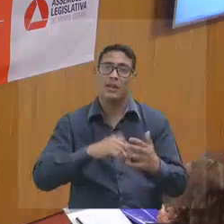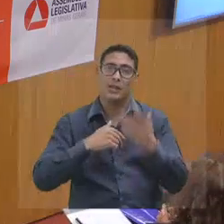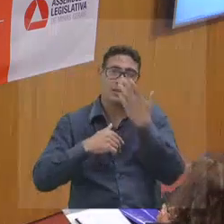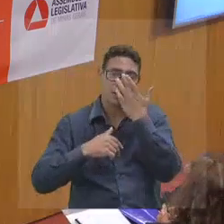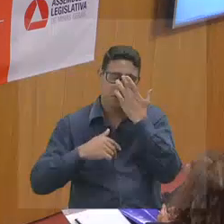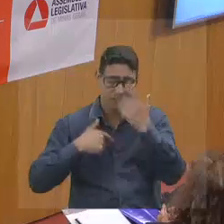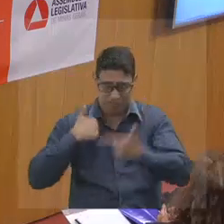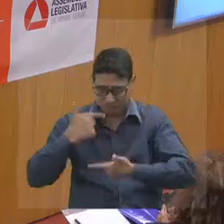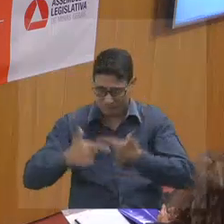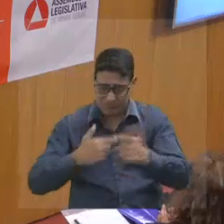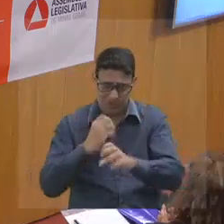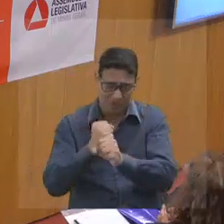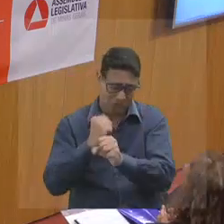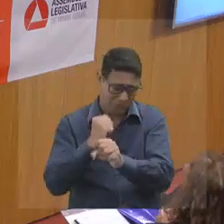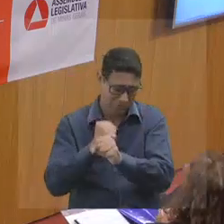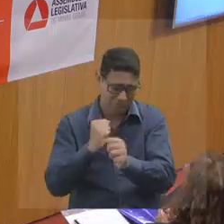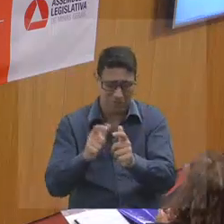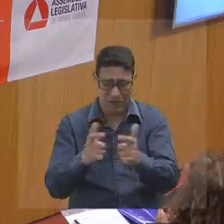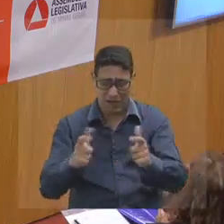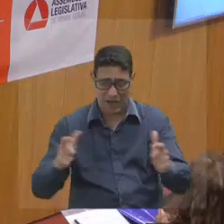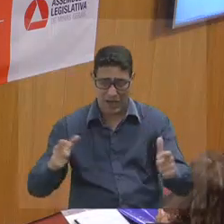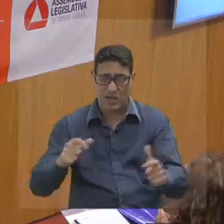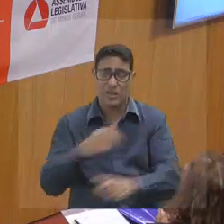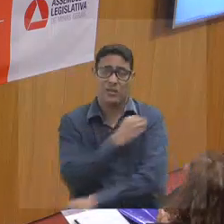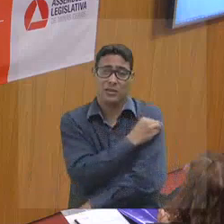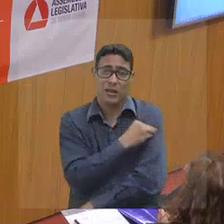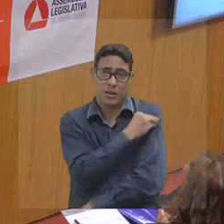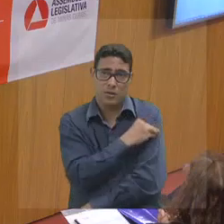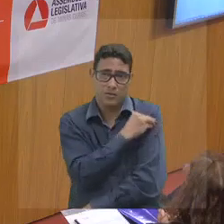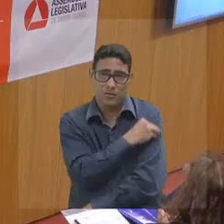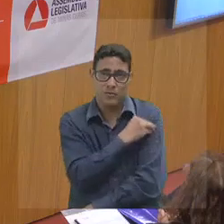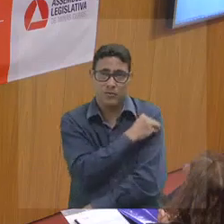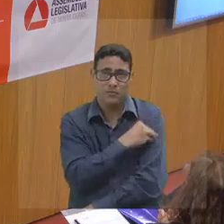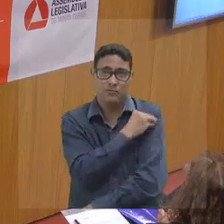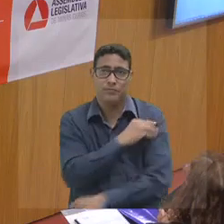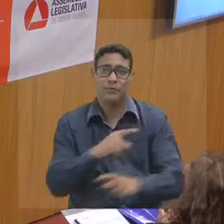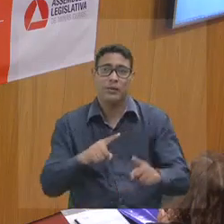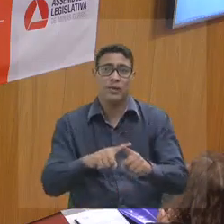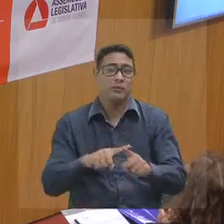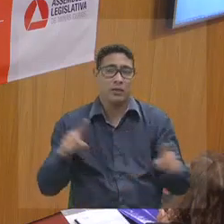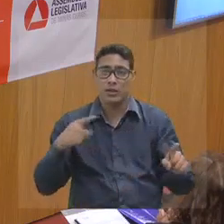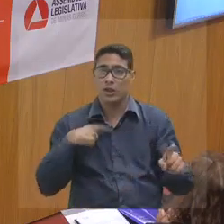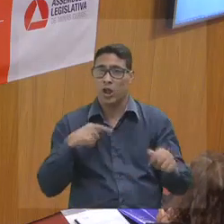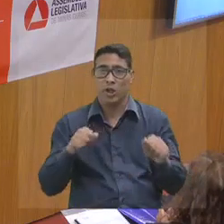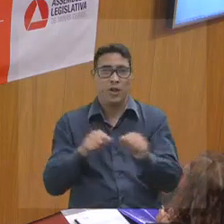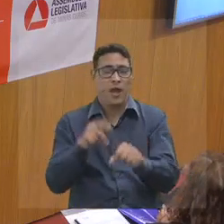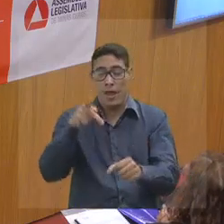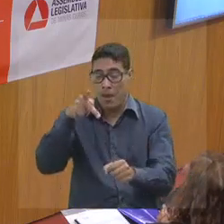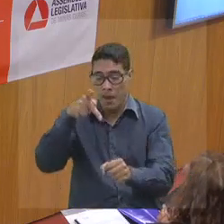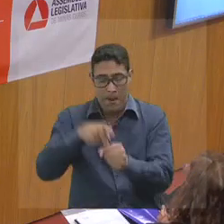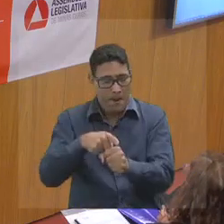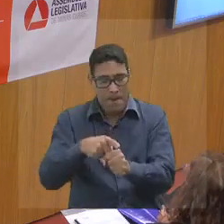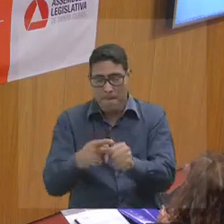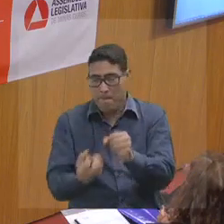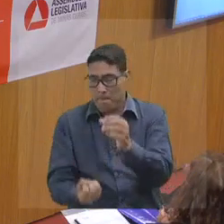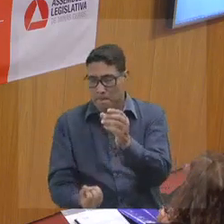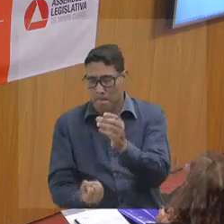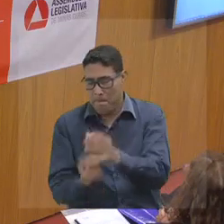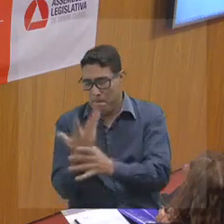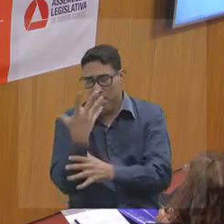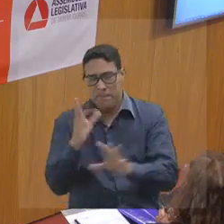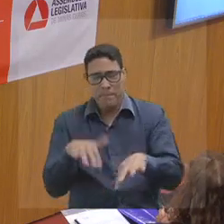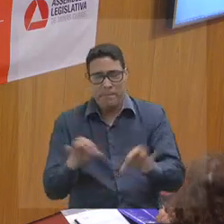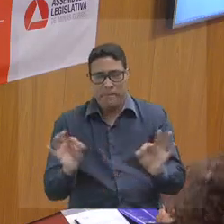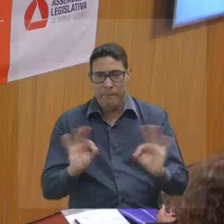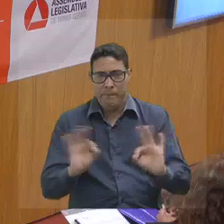a cada ano né Nós não produzimos petróleo então nós precisamos encontrar um meio